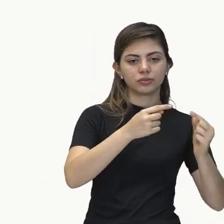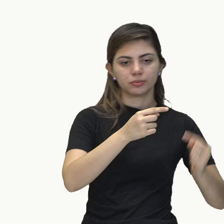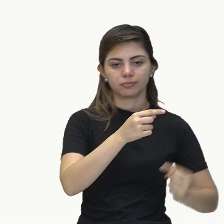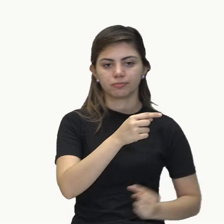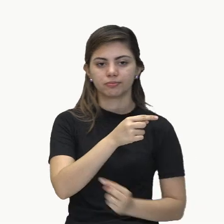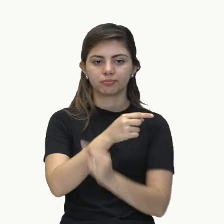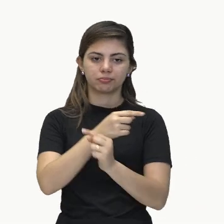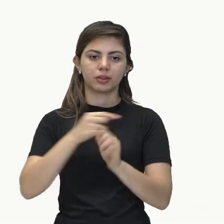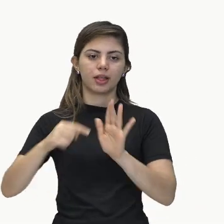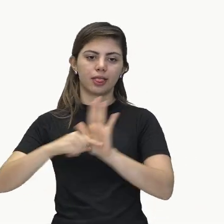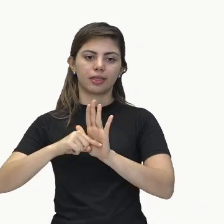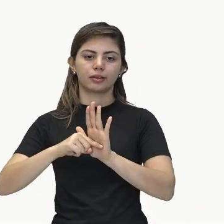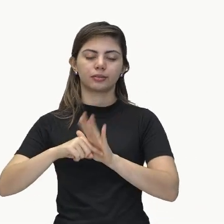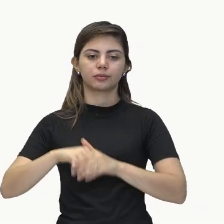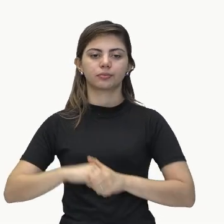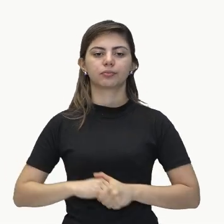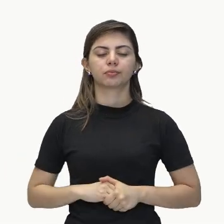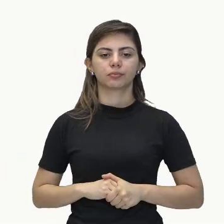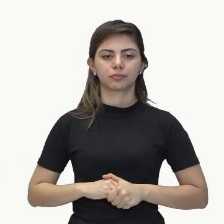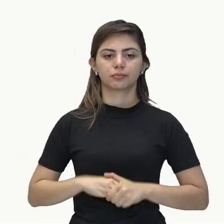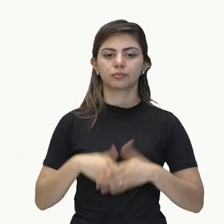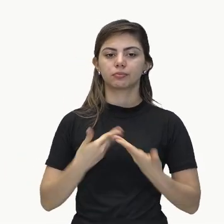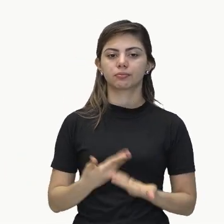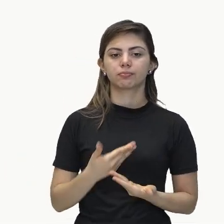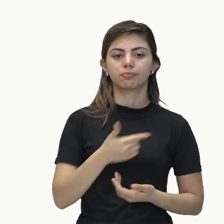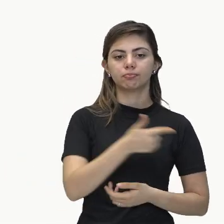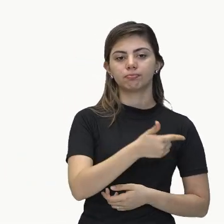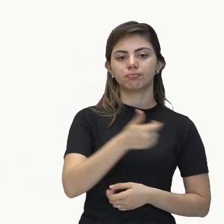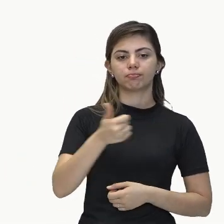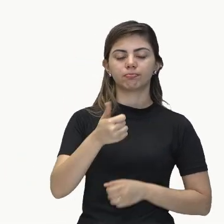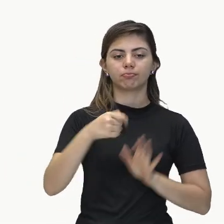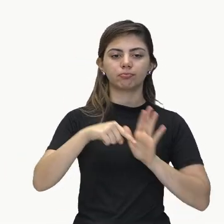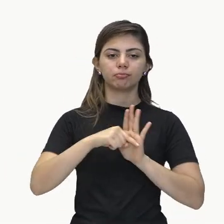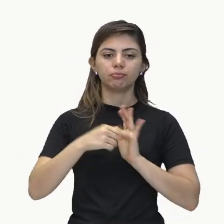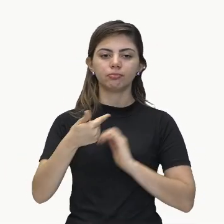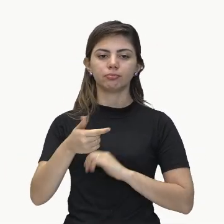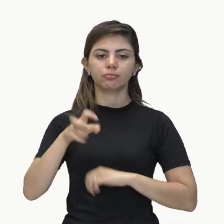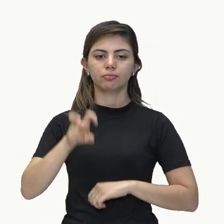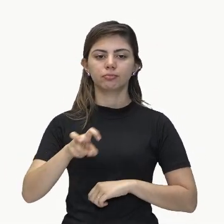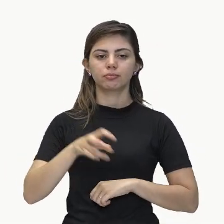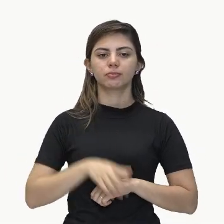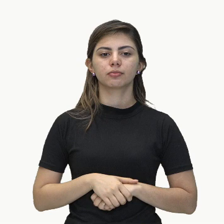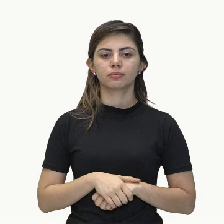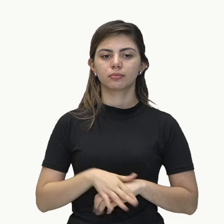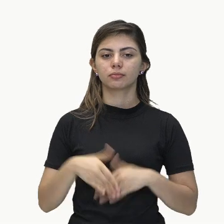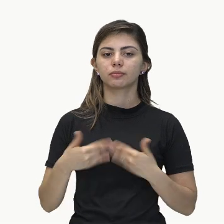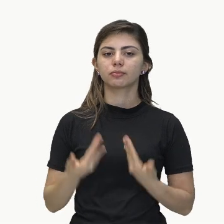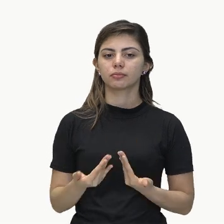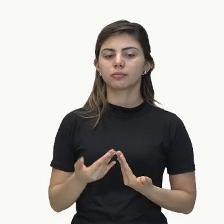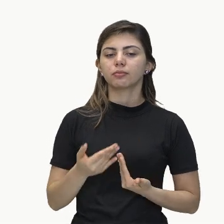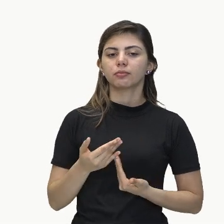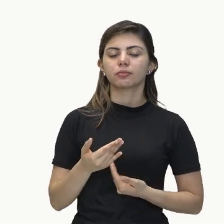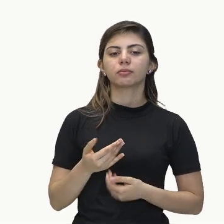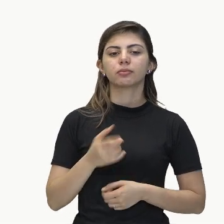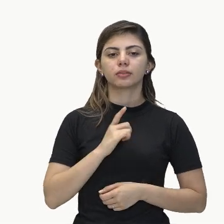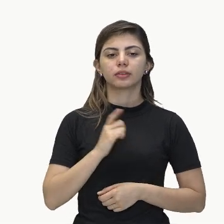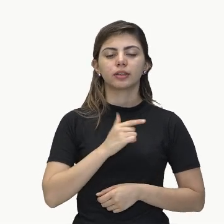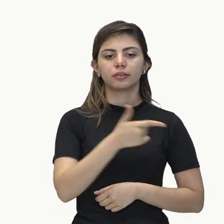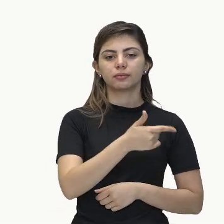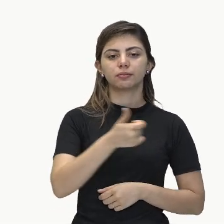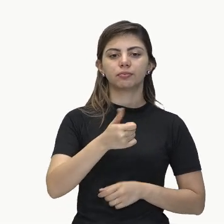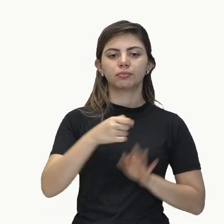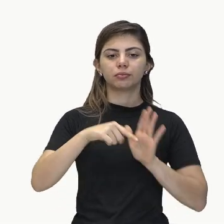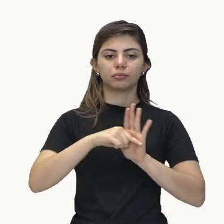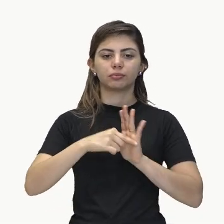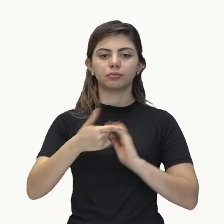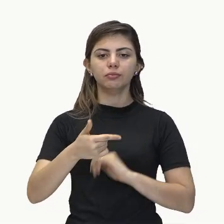negativo. E aí eu tenho 21 menos 25. Tenho R$21 e estou devendo 25. Eu